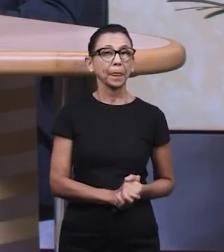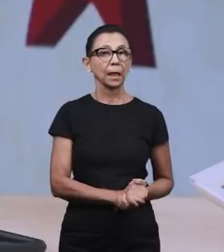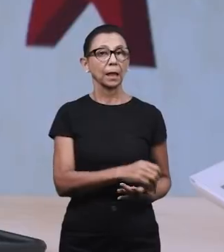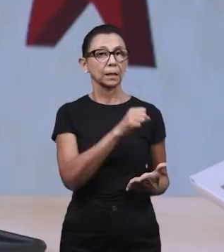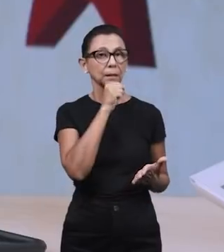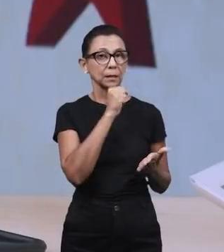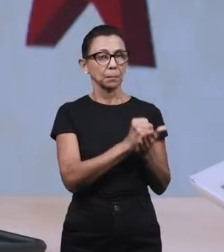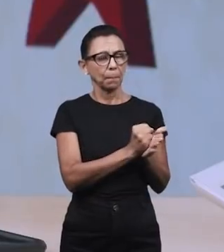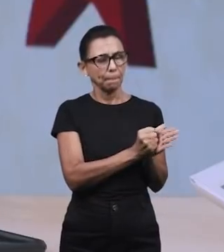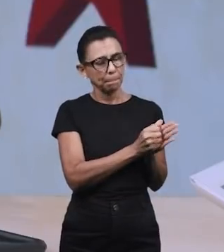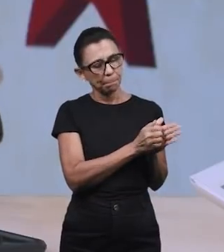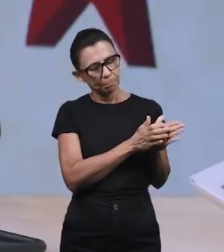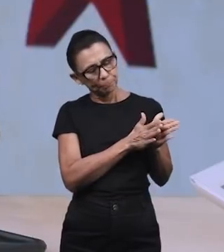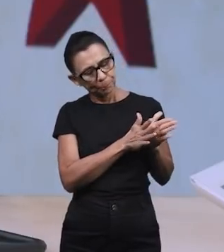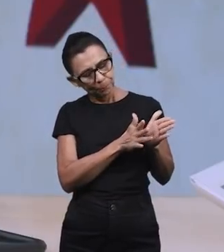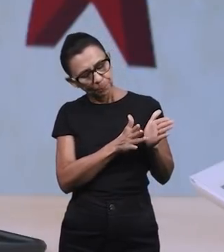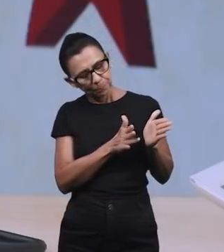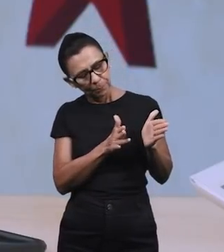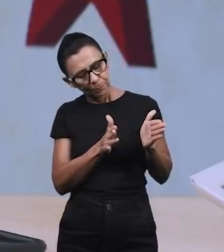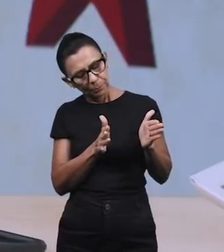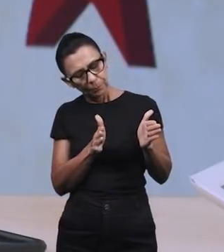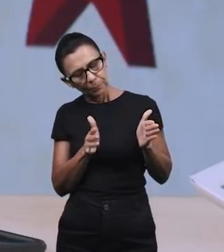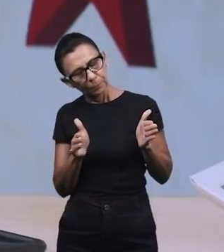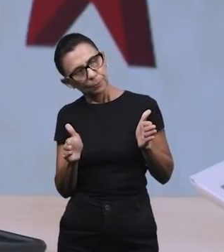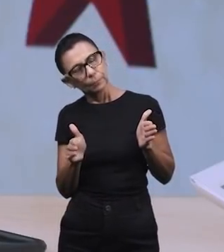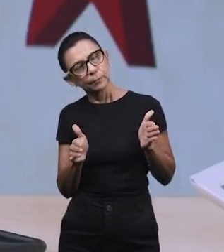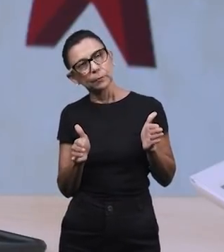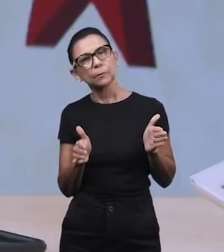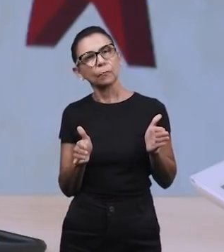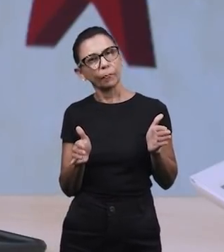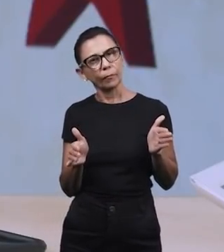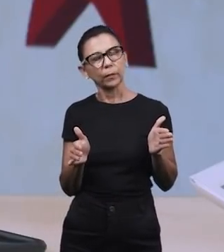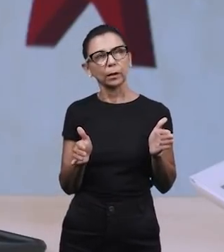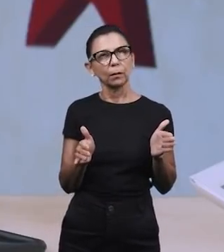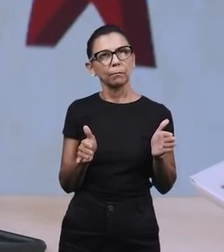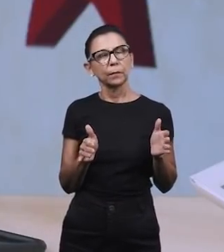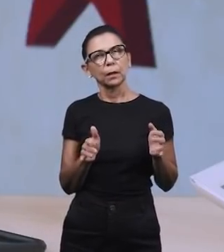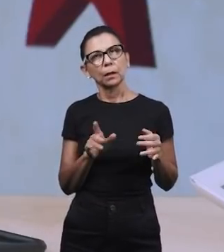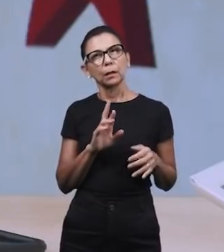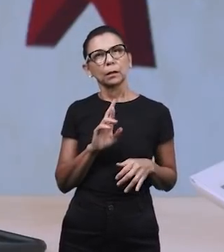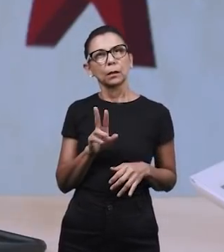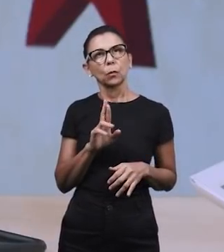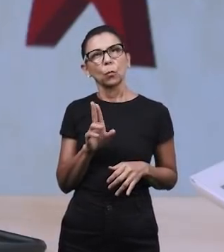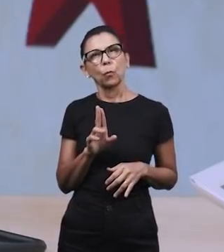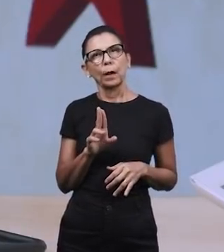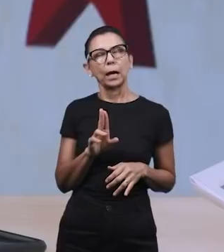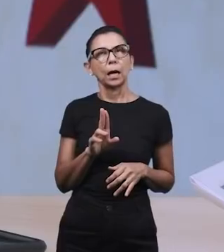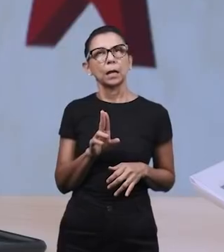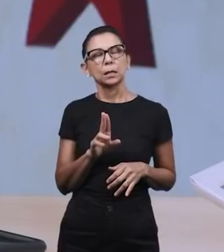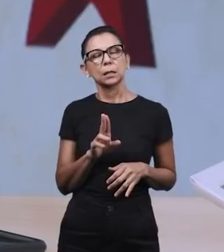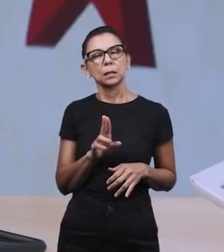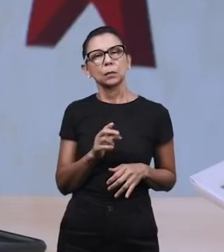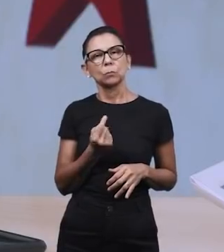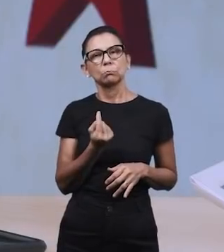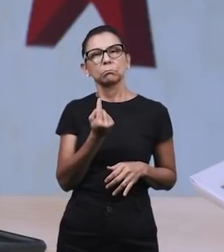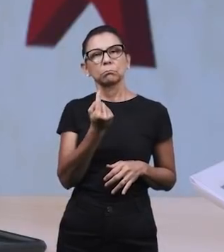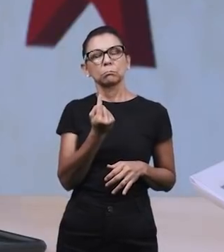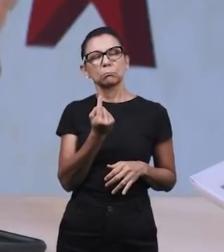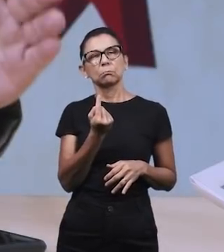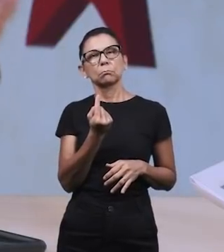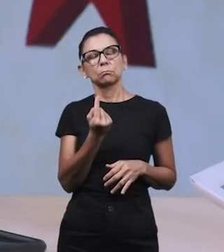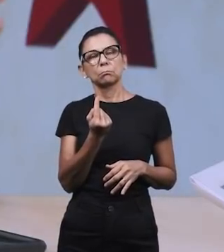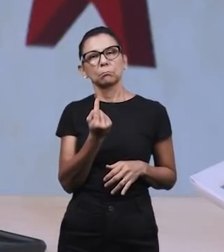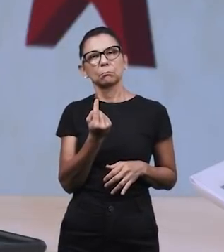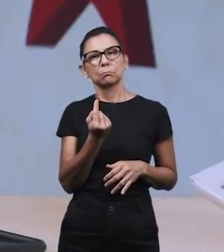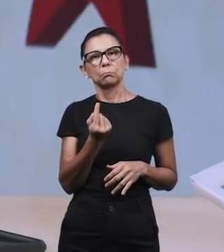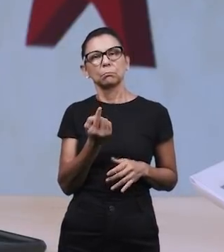de todo o Velho Testamento, né, não de uma maneira isolada, não num ponto específico, mas